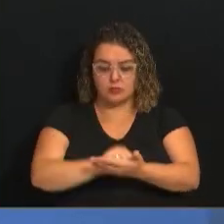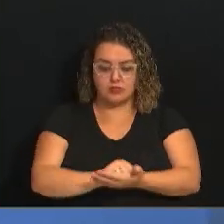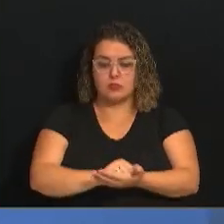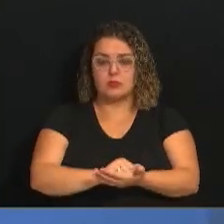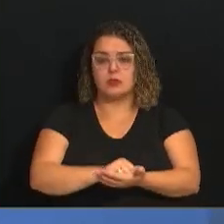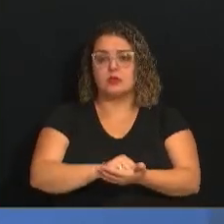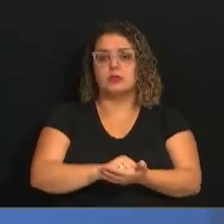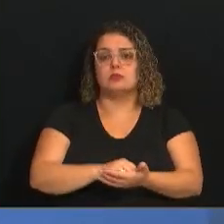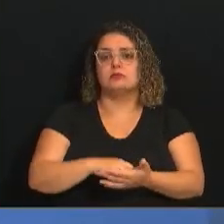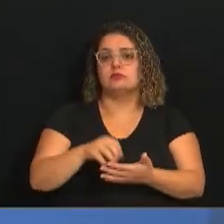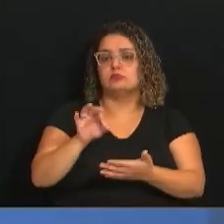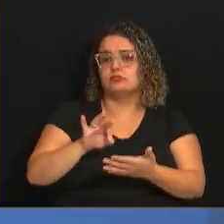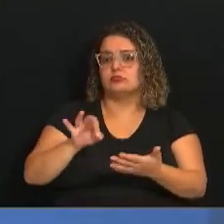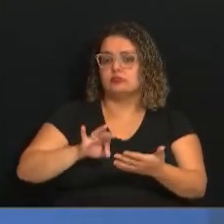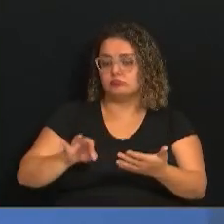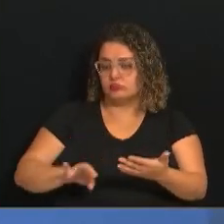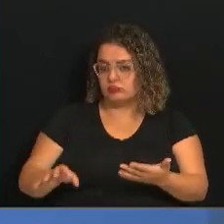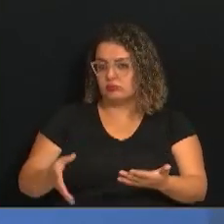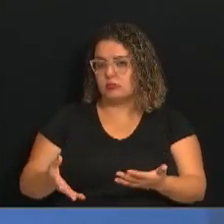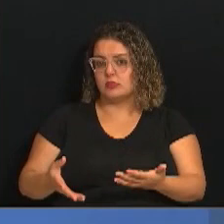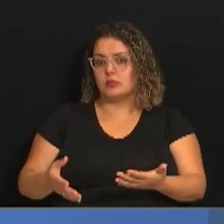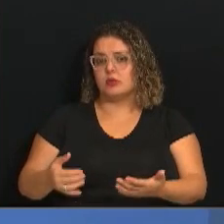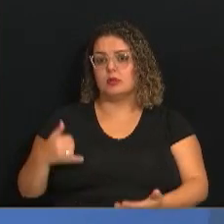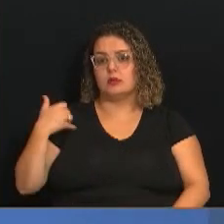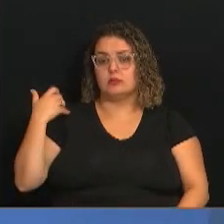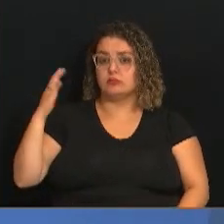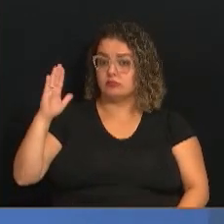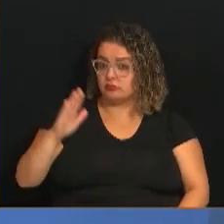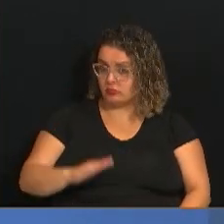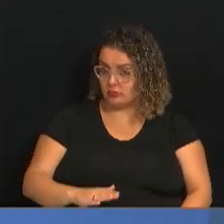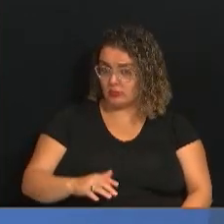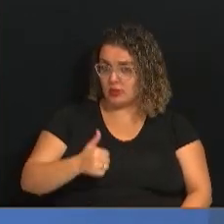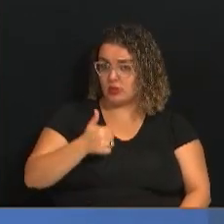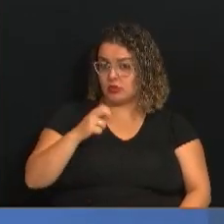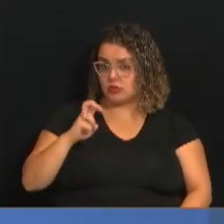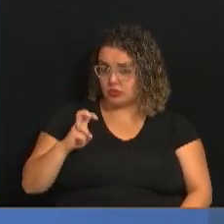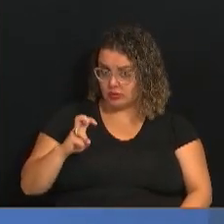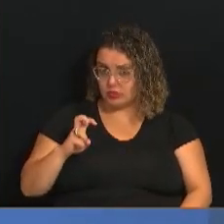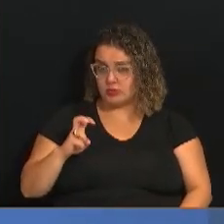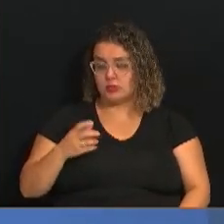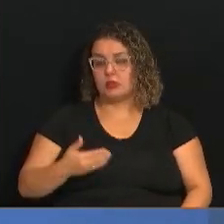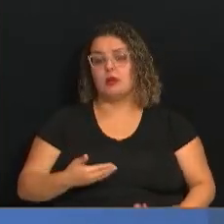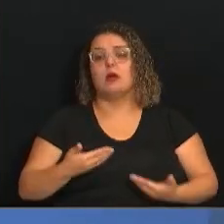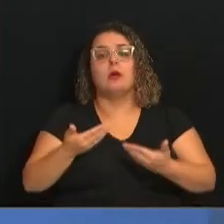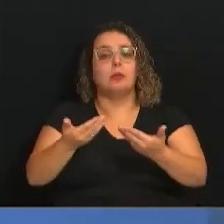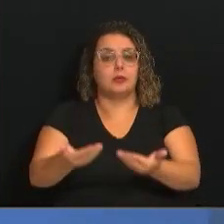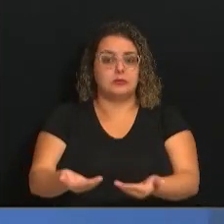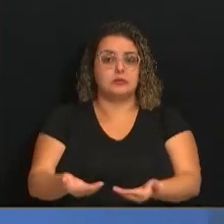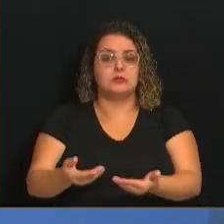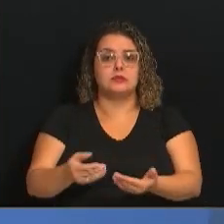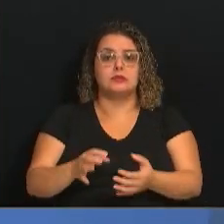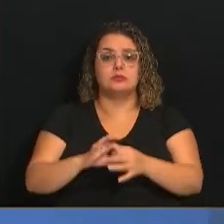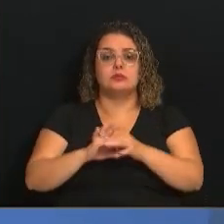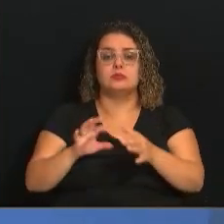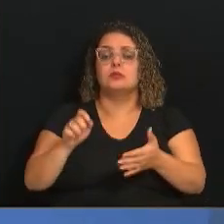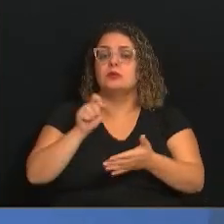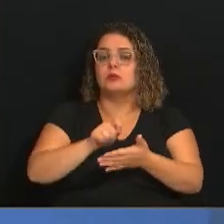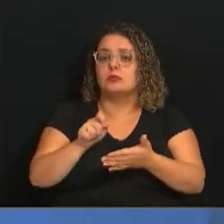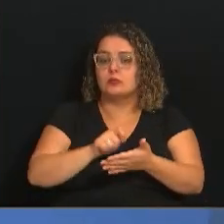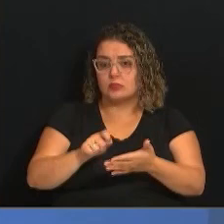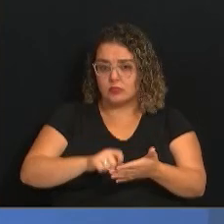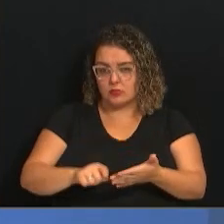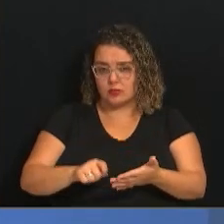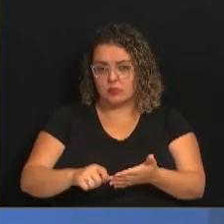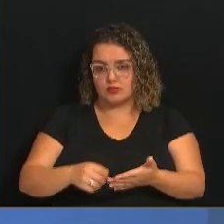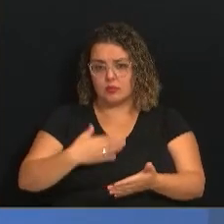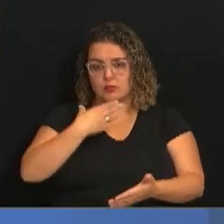atividade física. E no caso de menores de 15 anos, deverá ser apresentada ainda uma autorização por escrito assinada